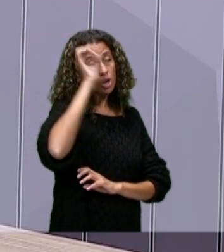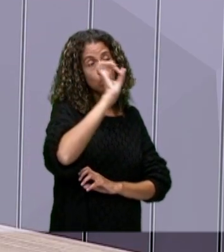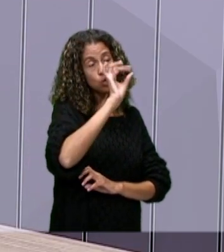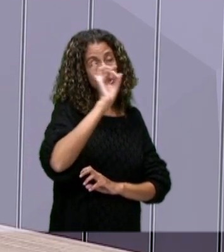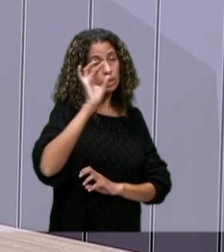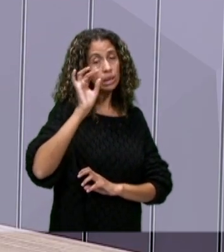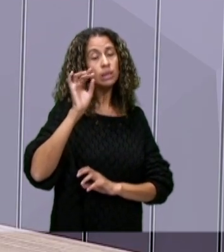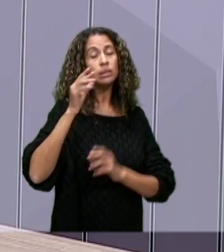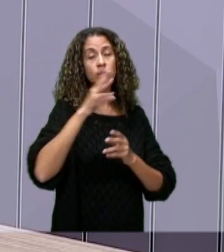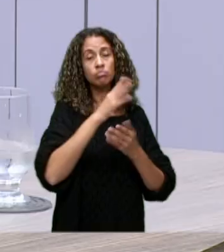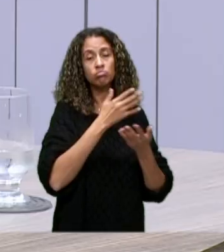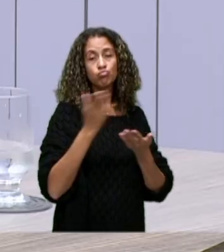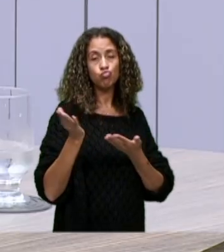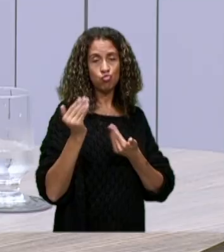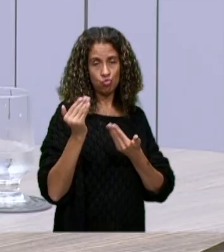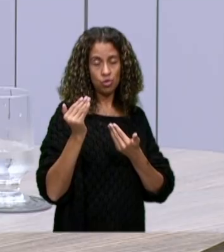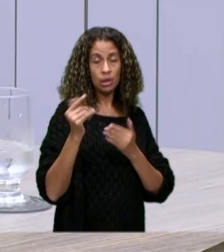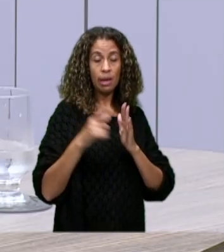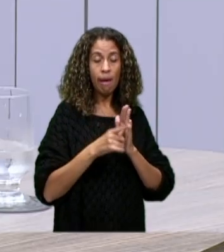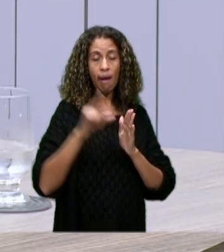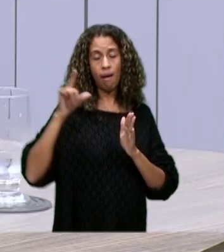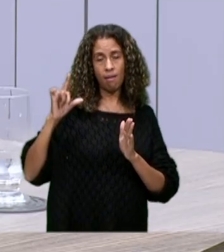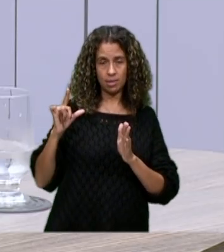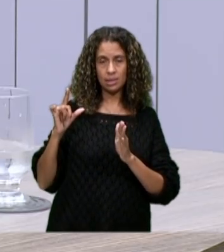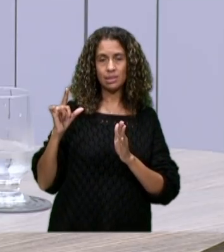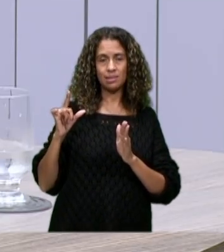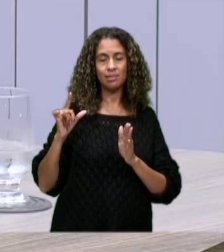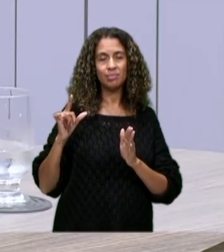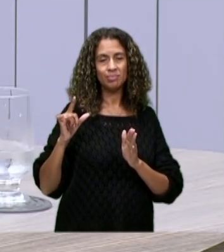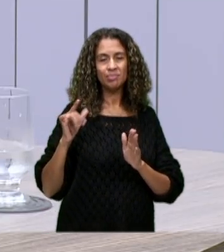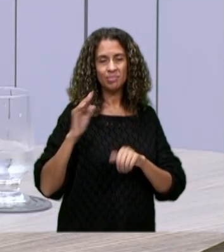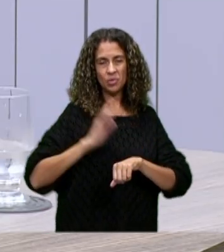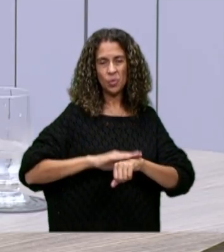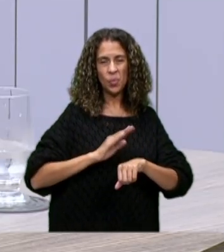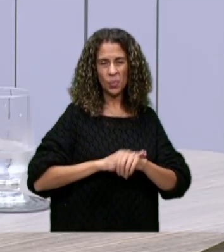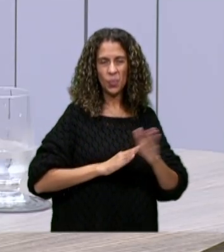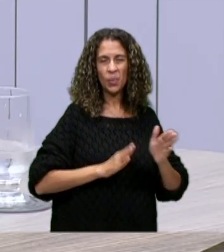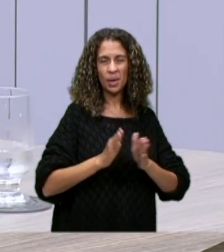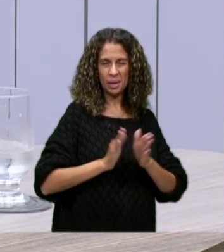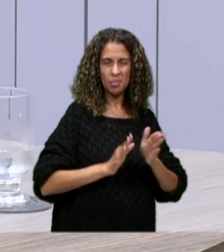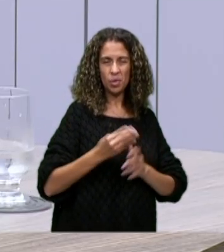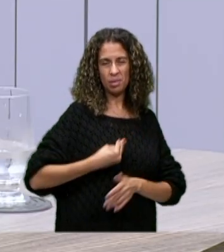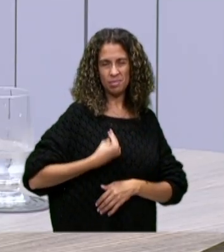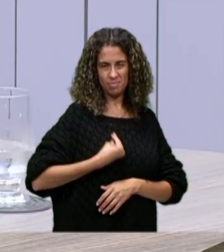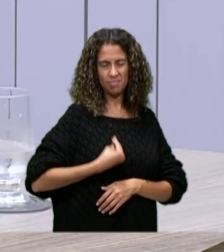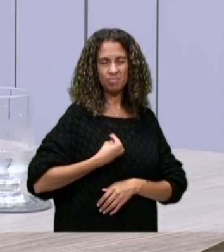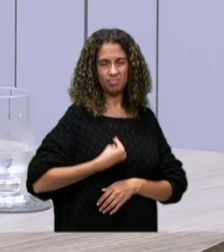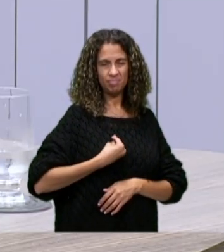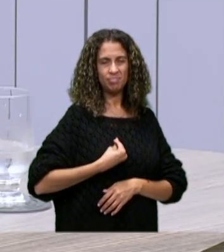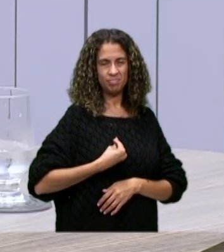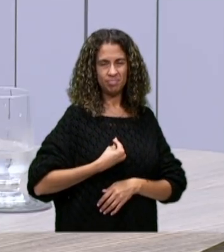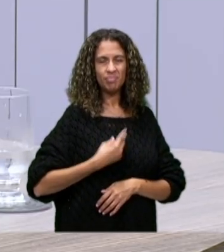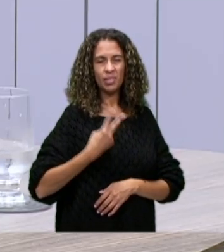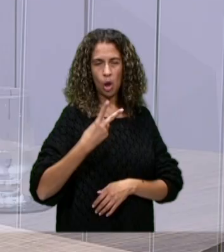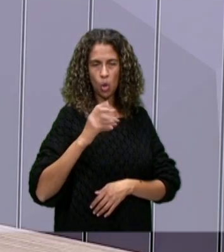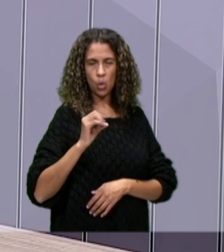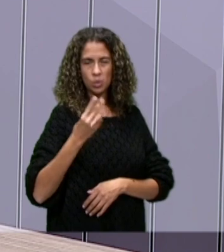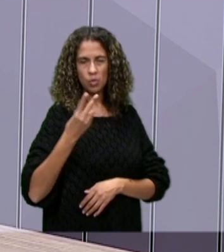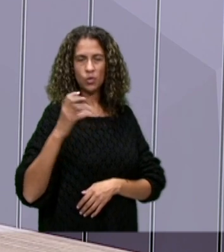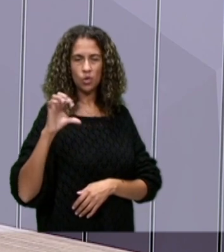que iniciaram bem antes da época deles, né? Da época em que eles estão vivendo nessa história fictícia, que é